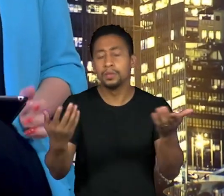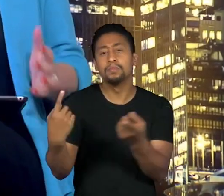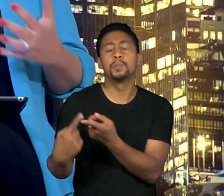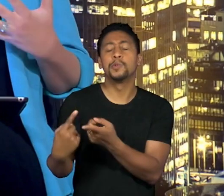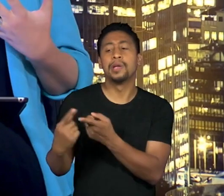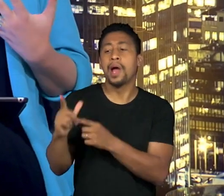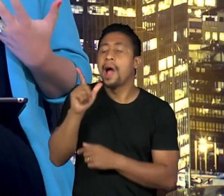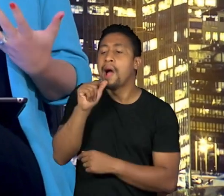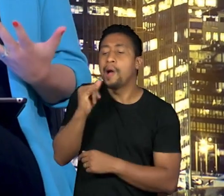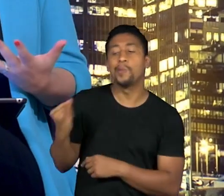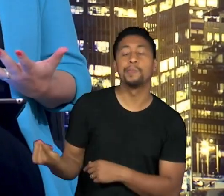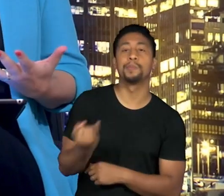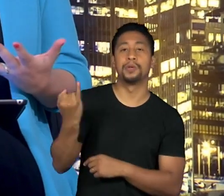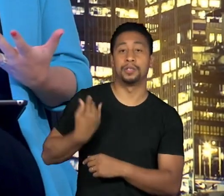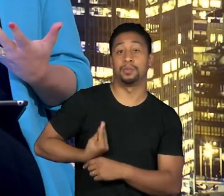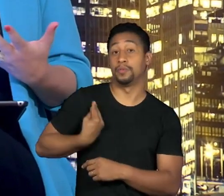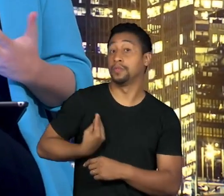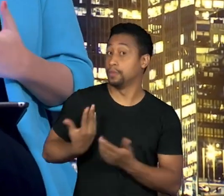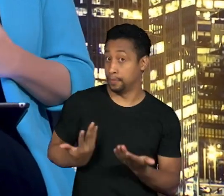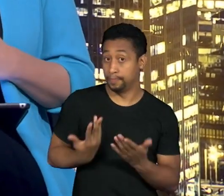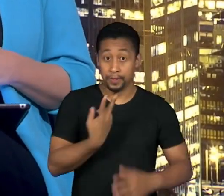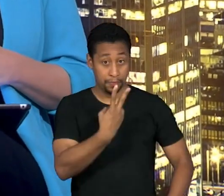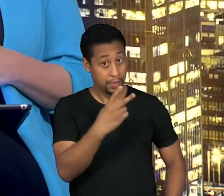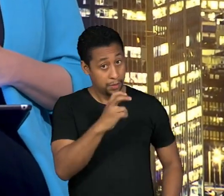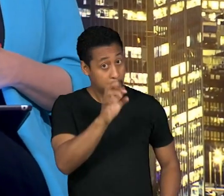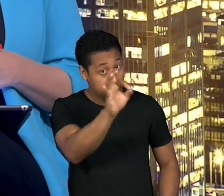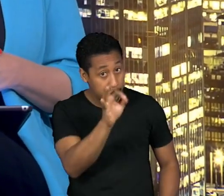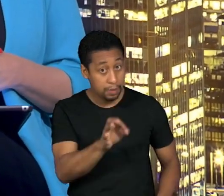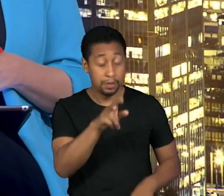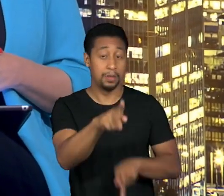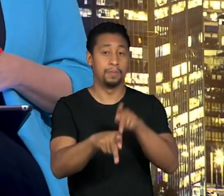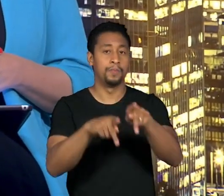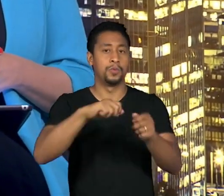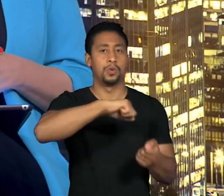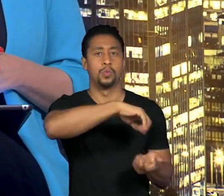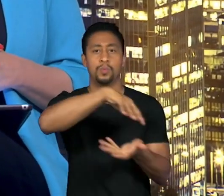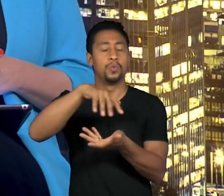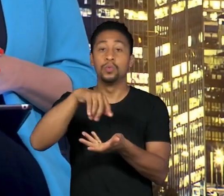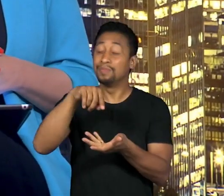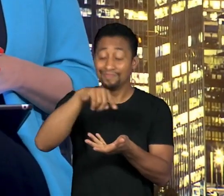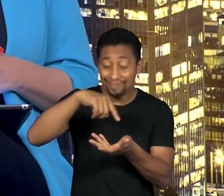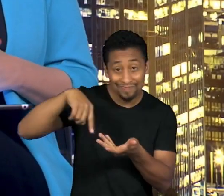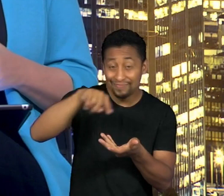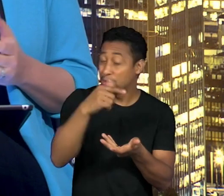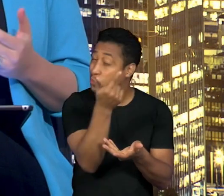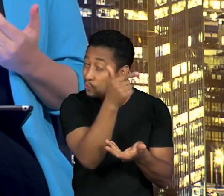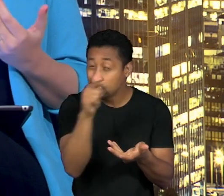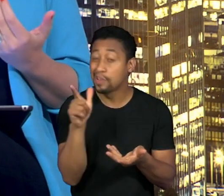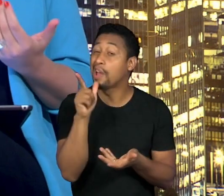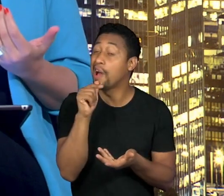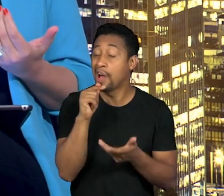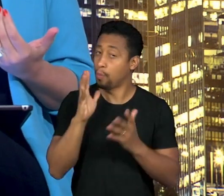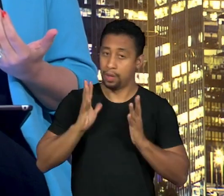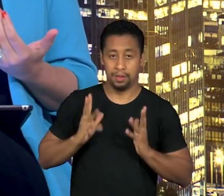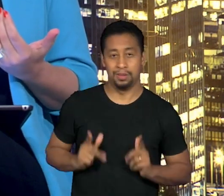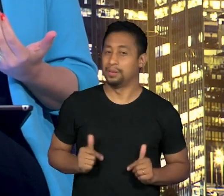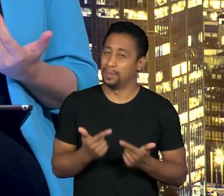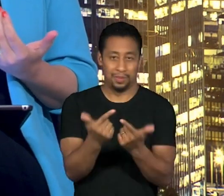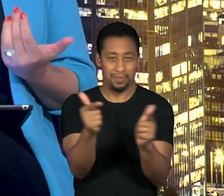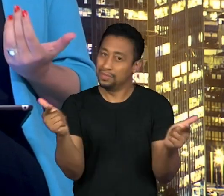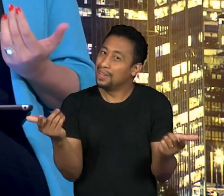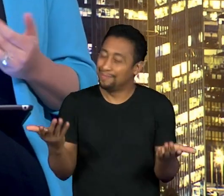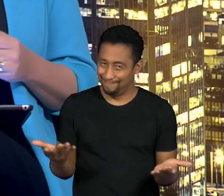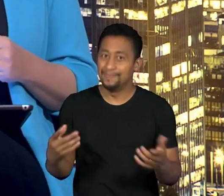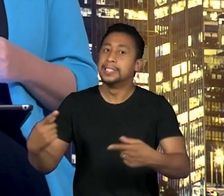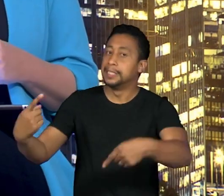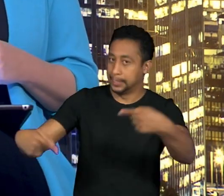sobrevivência. 25% da população mundial não tem acesso à água potável. A falta dela é motivo de conflitos pelo